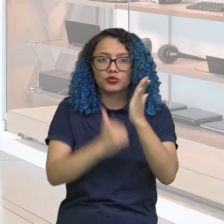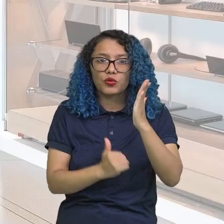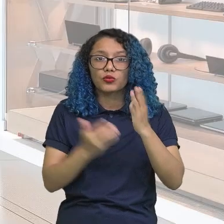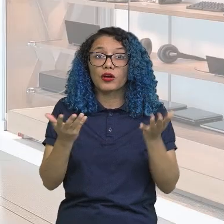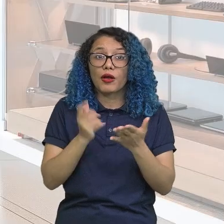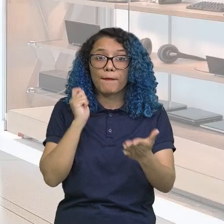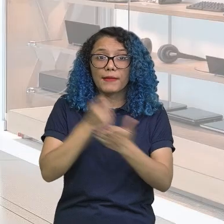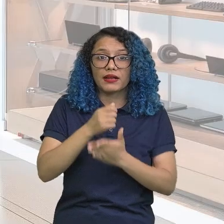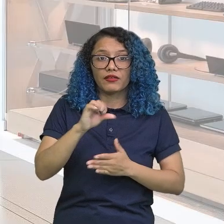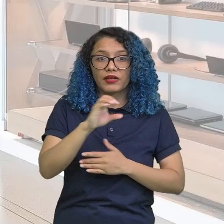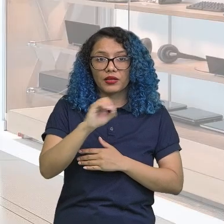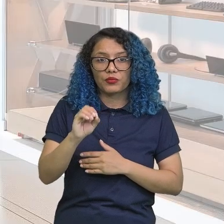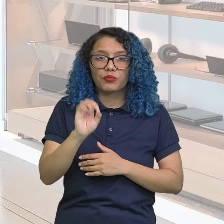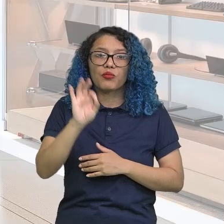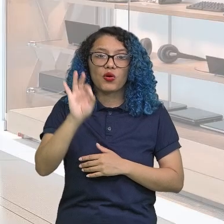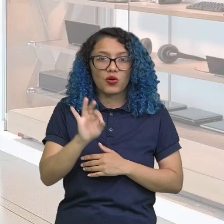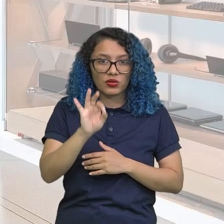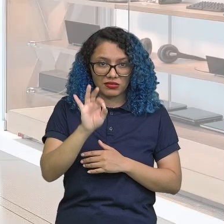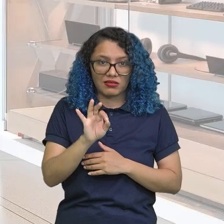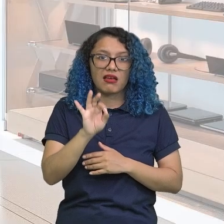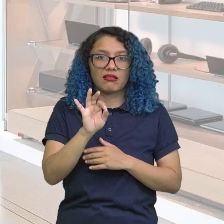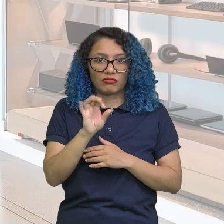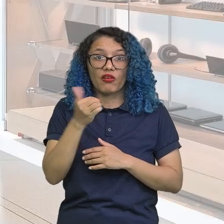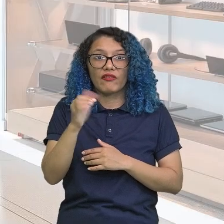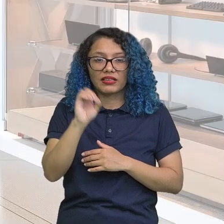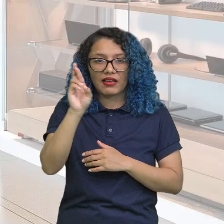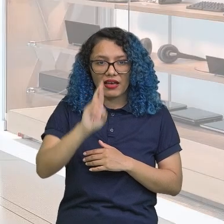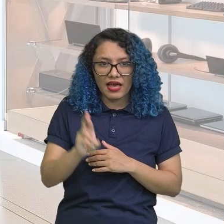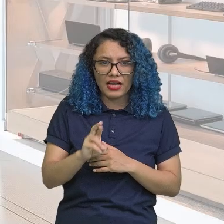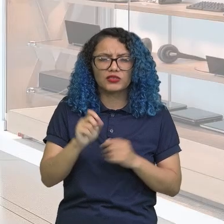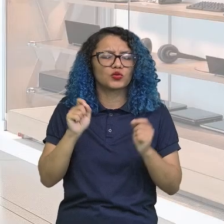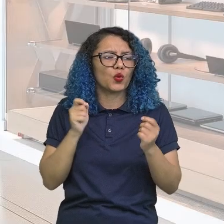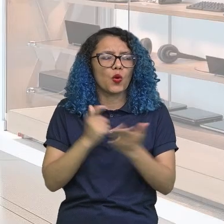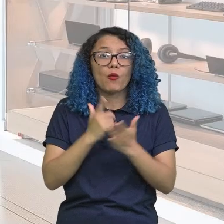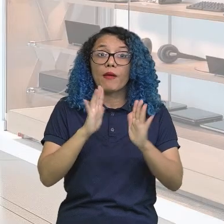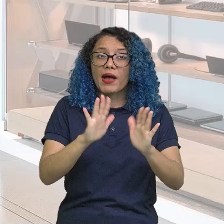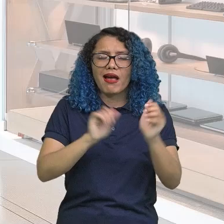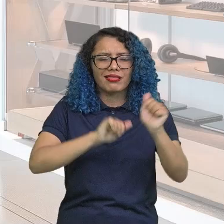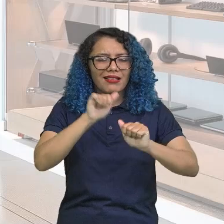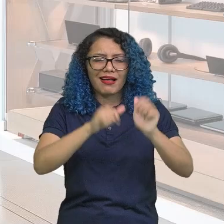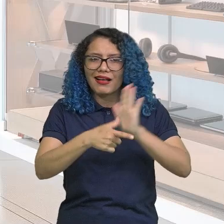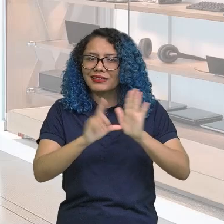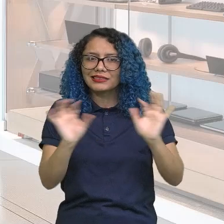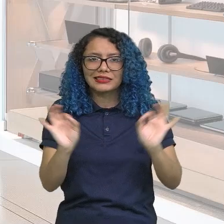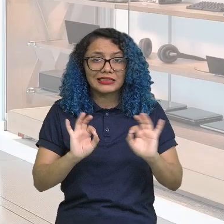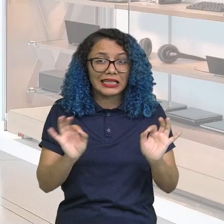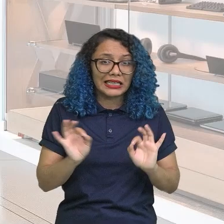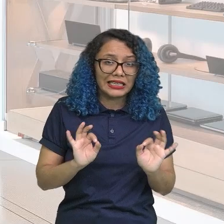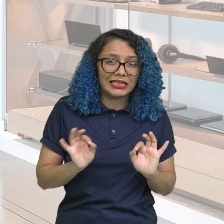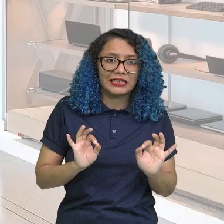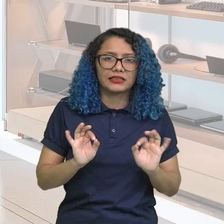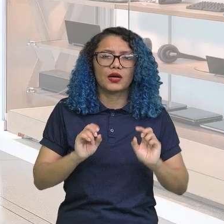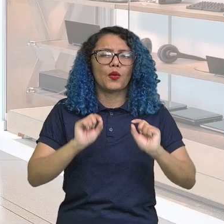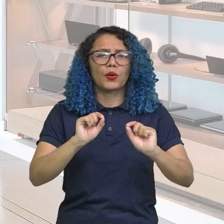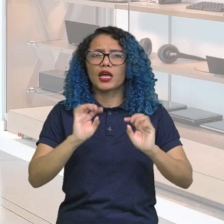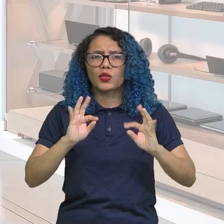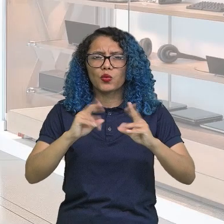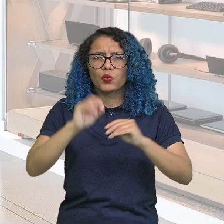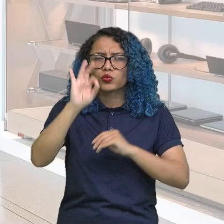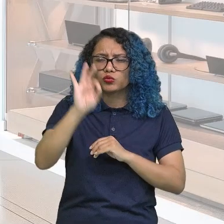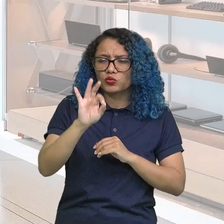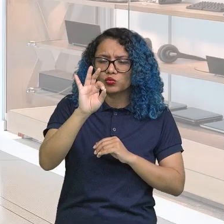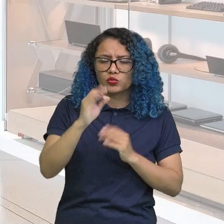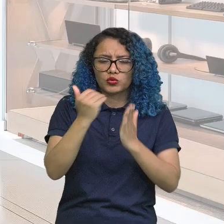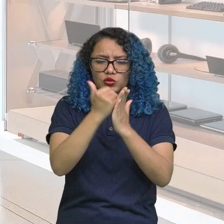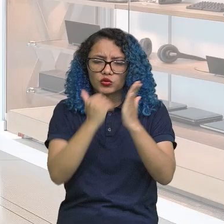a pessoa vai lá e compra e não para analisar, como eu disse para vocês aí uns segundos atrás, que todo esse desconto não está